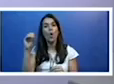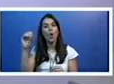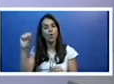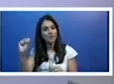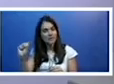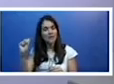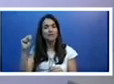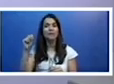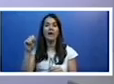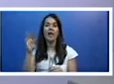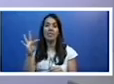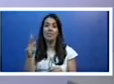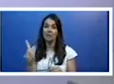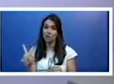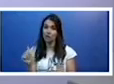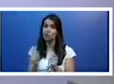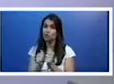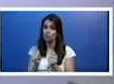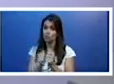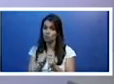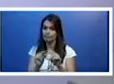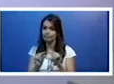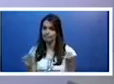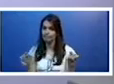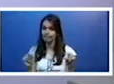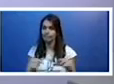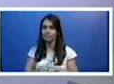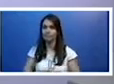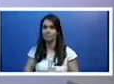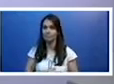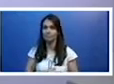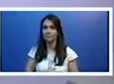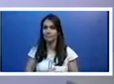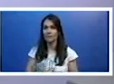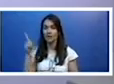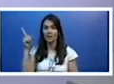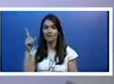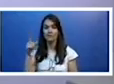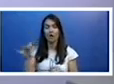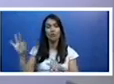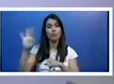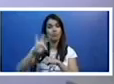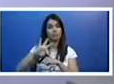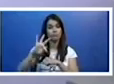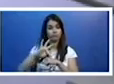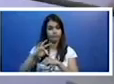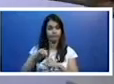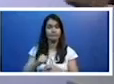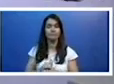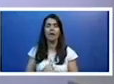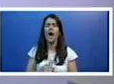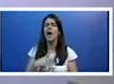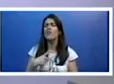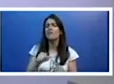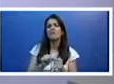Então, relembrando, as razões trigonométricas, 3 razões são essas. Né, eu faço uma